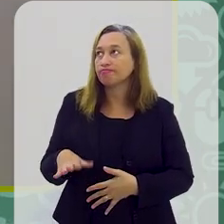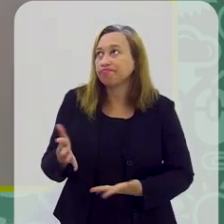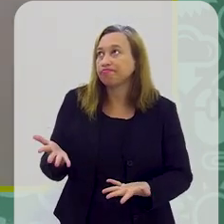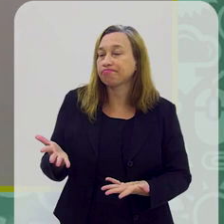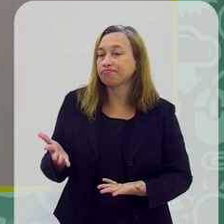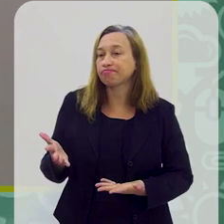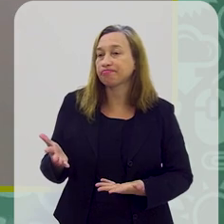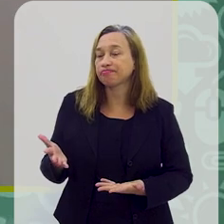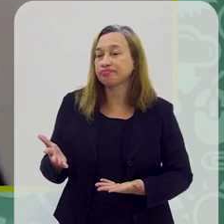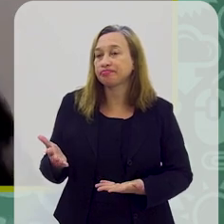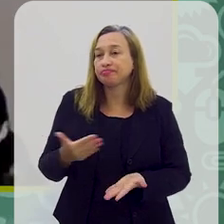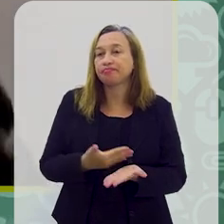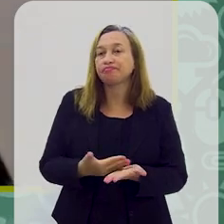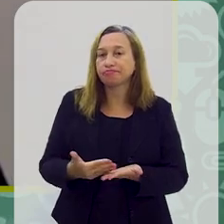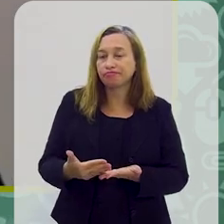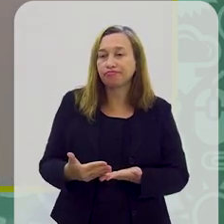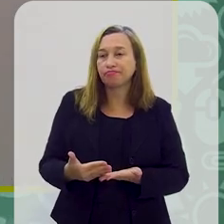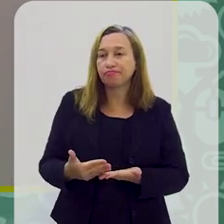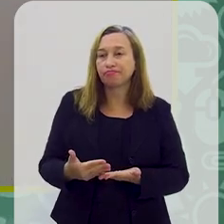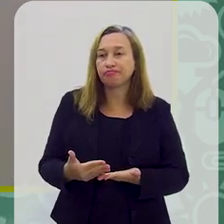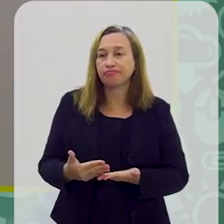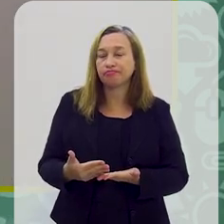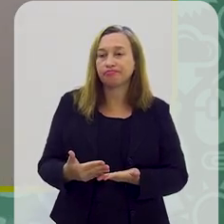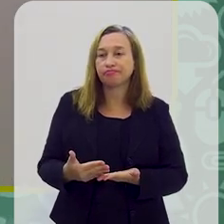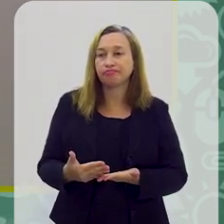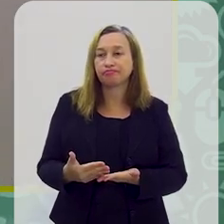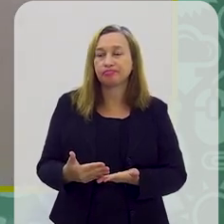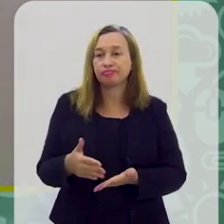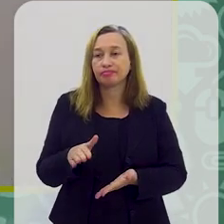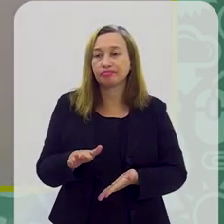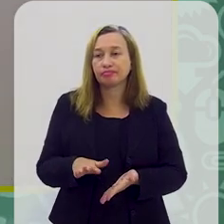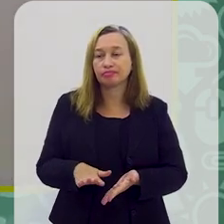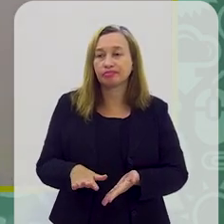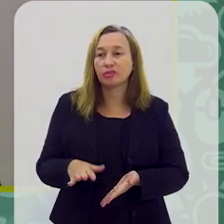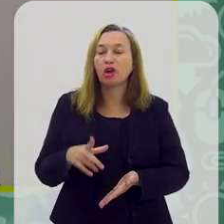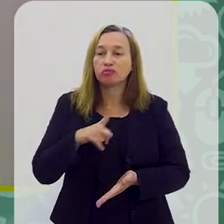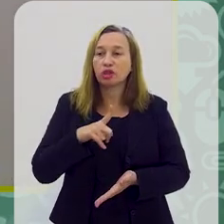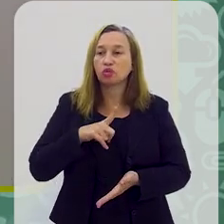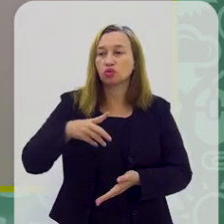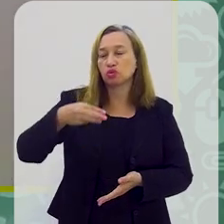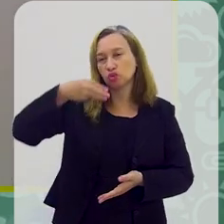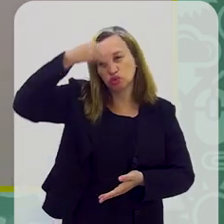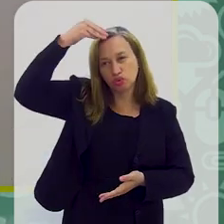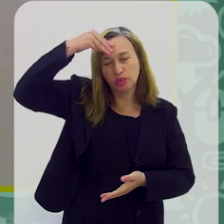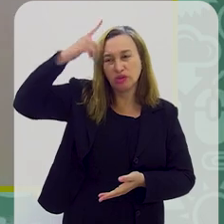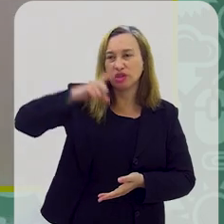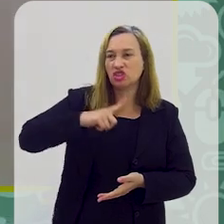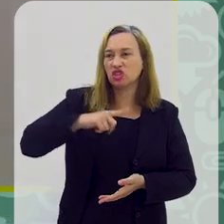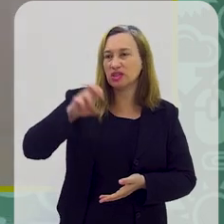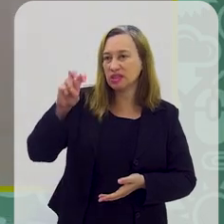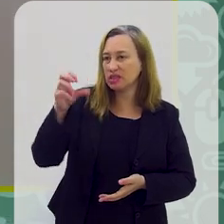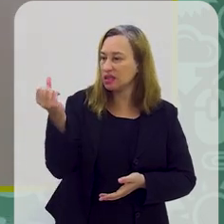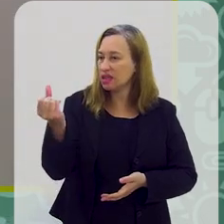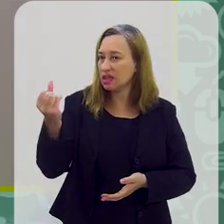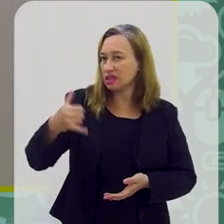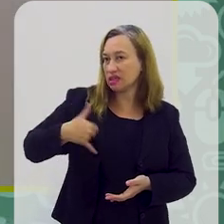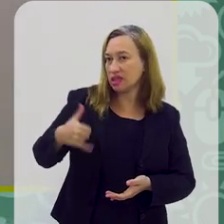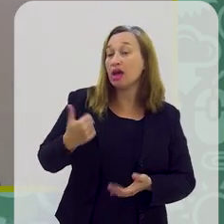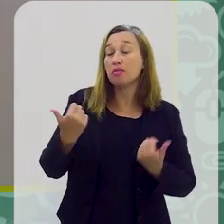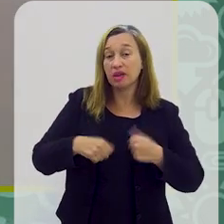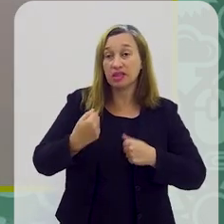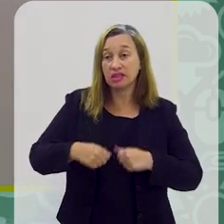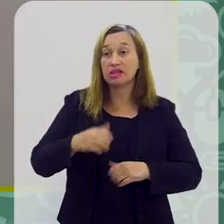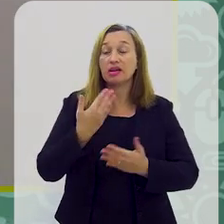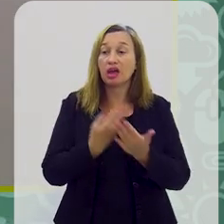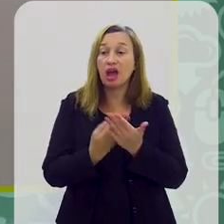crianças, essas crianças que começaram, né, crianças pequenininhas. Eu sei porque eu tenho sobrinho que tinha